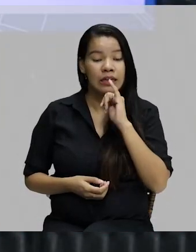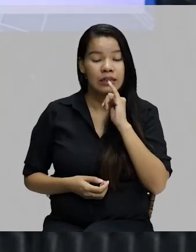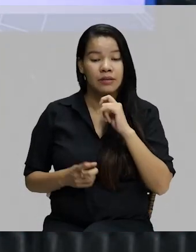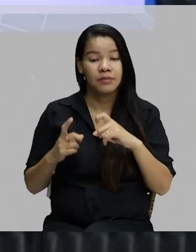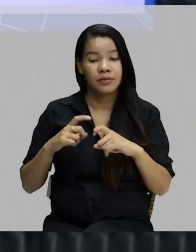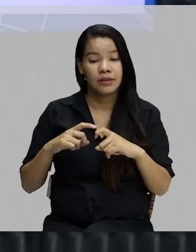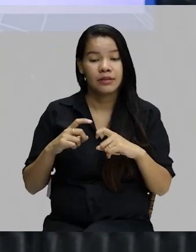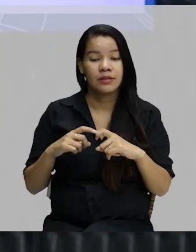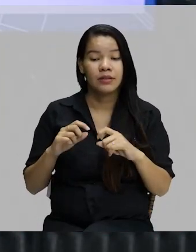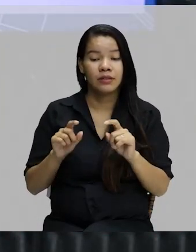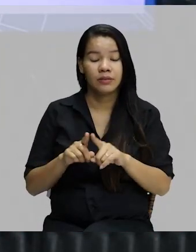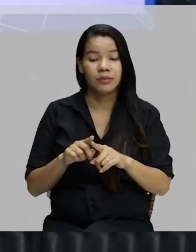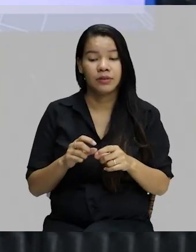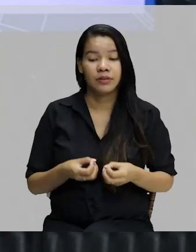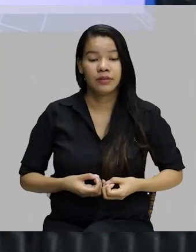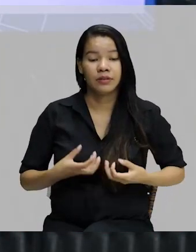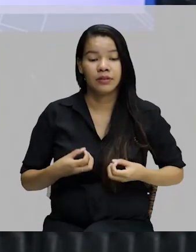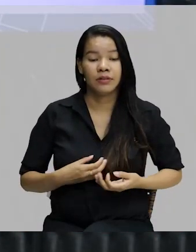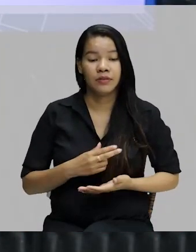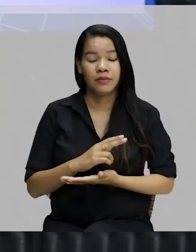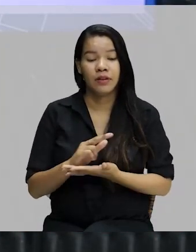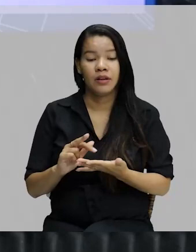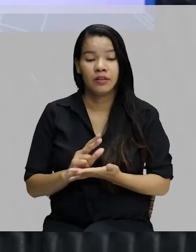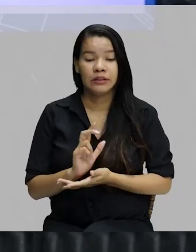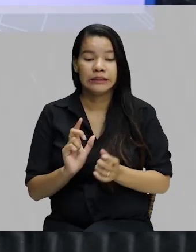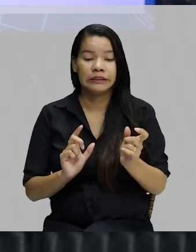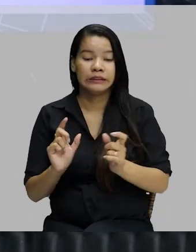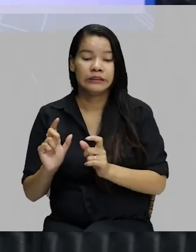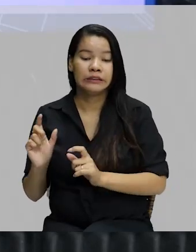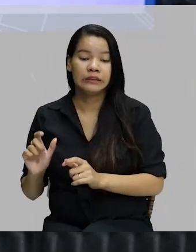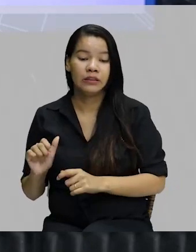uma ampla gama de resíduos radioativos.